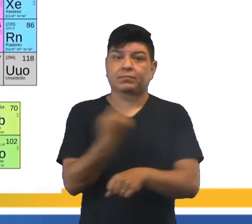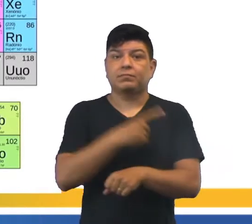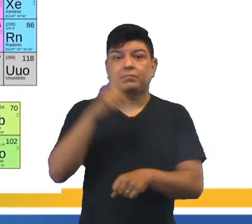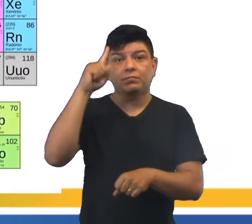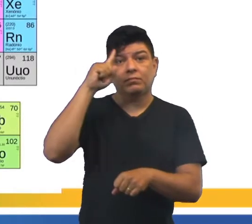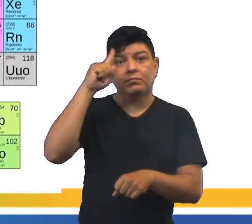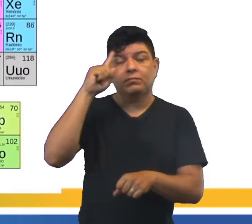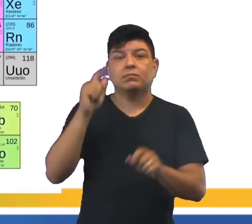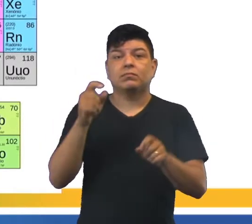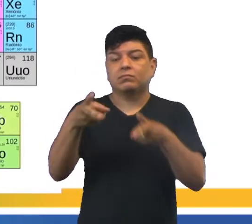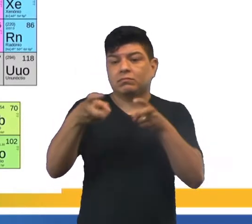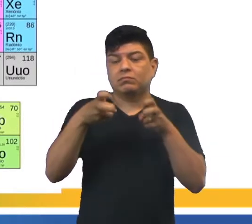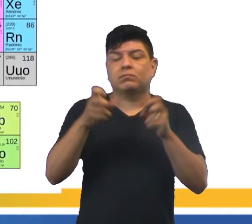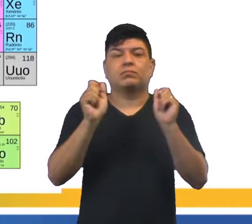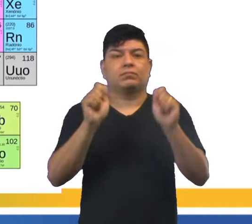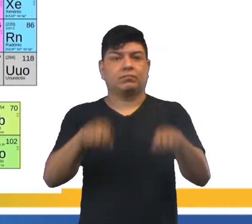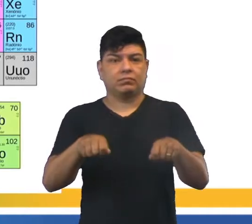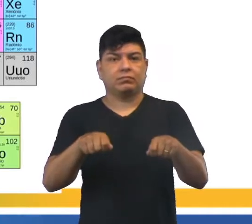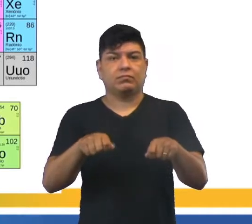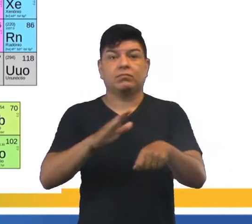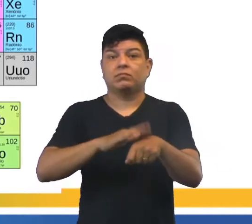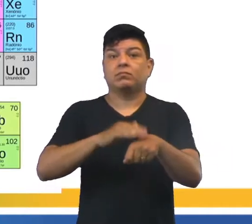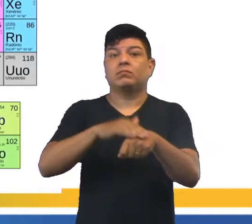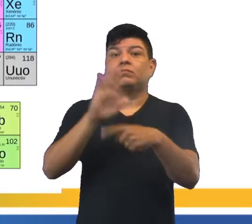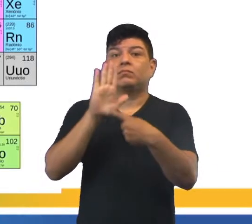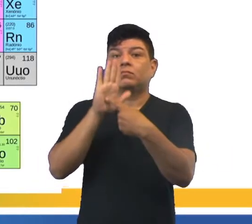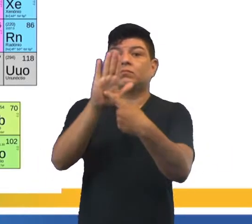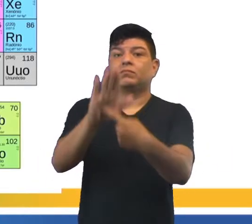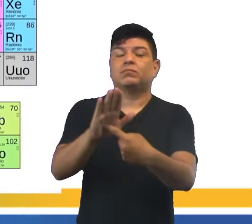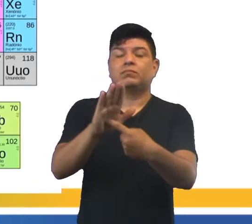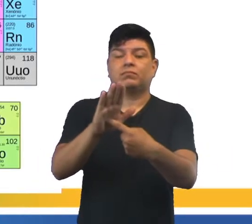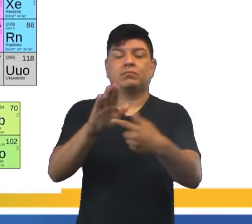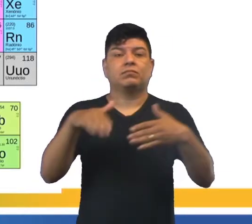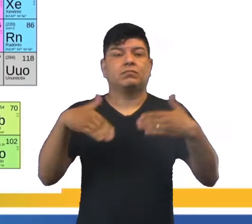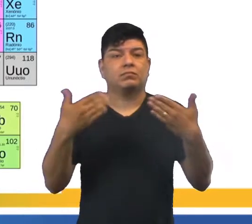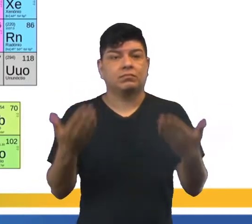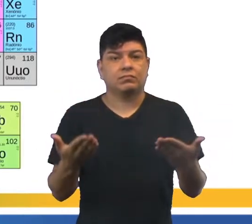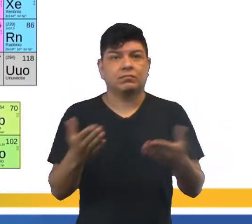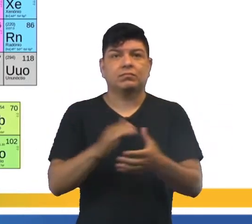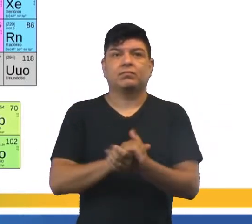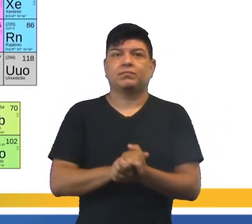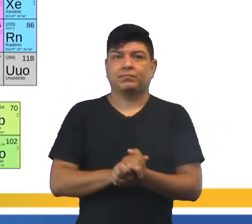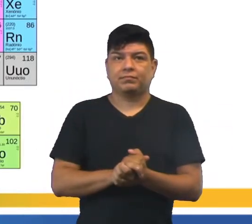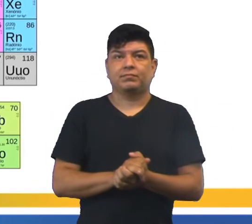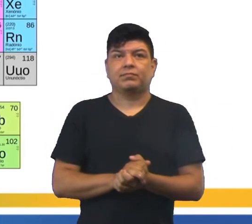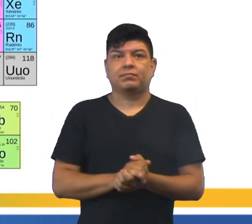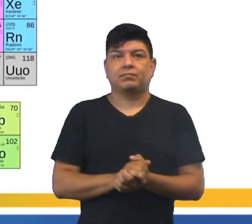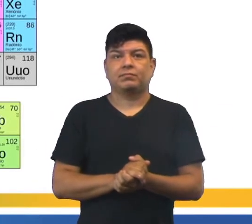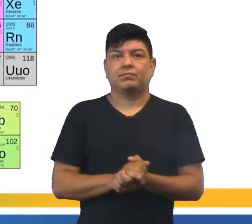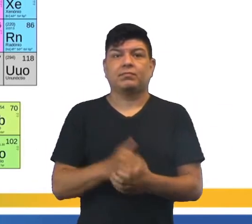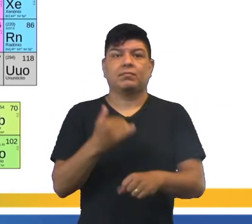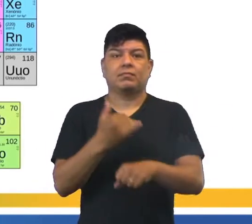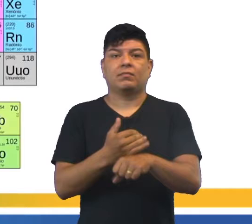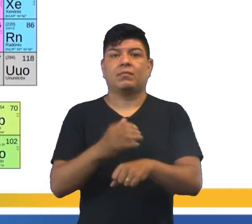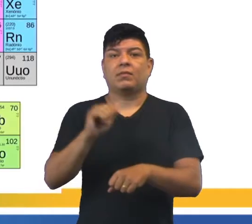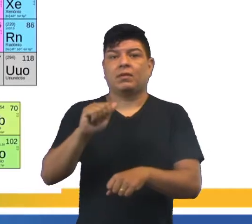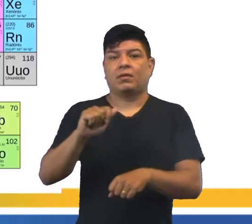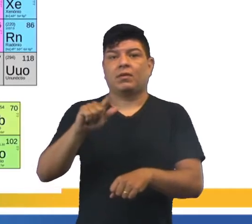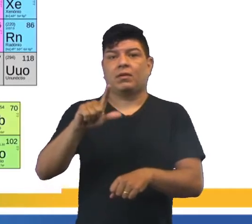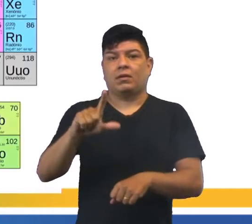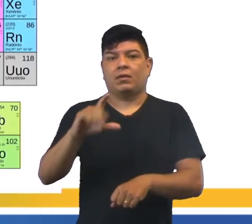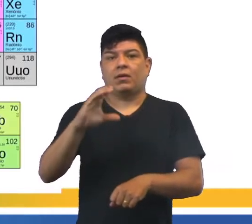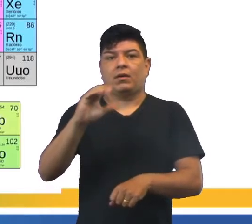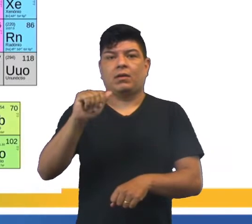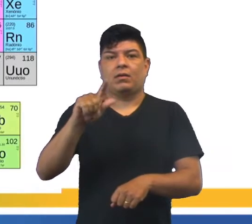dia, a gente pode perceber que os mais citados entre eles são os metais alcalinos e